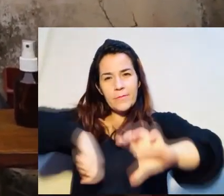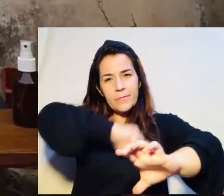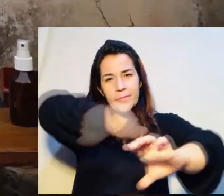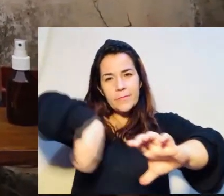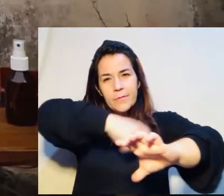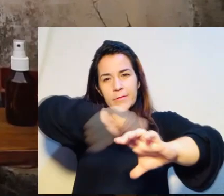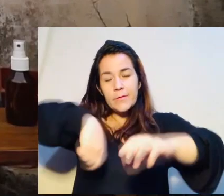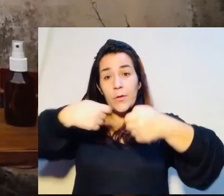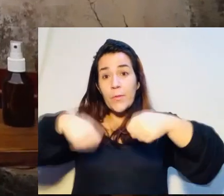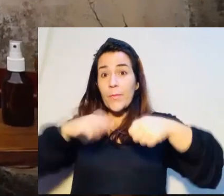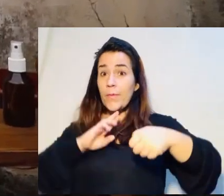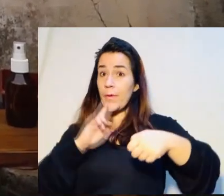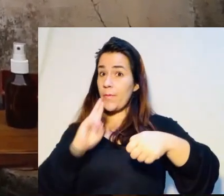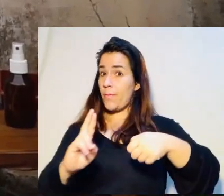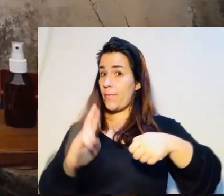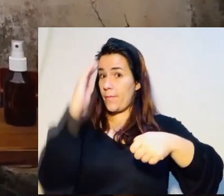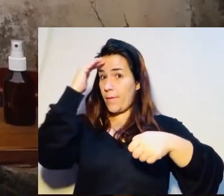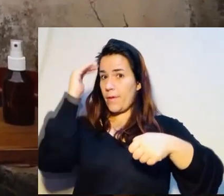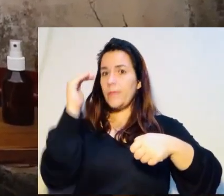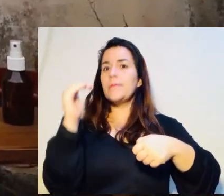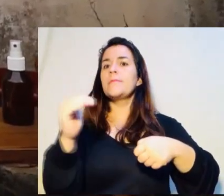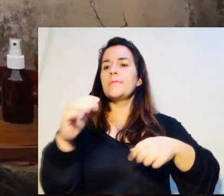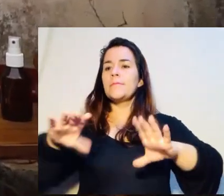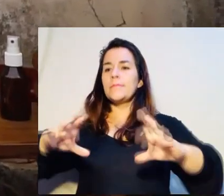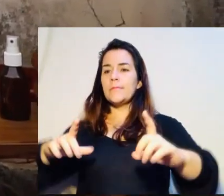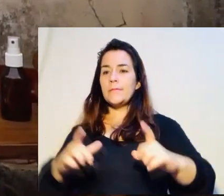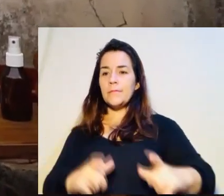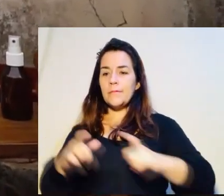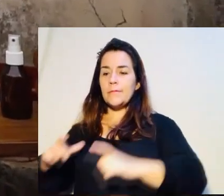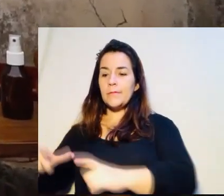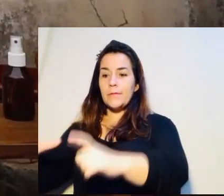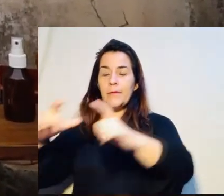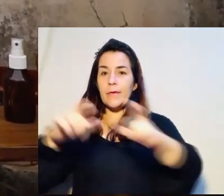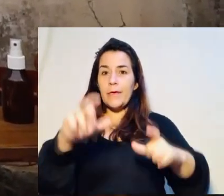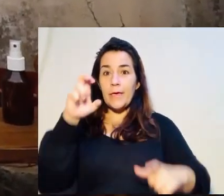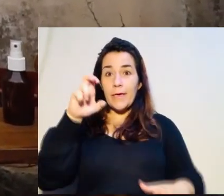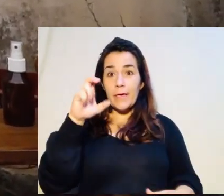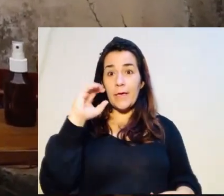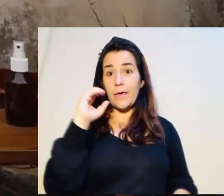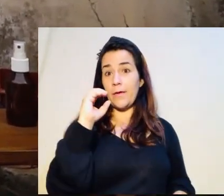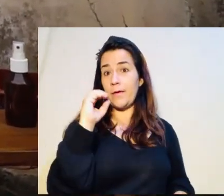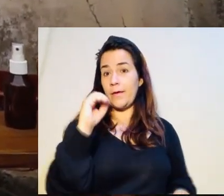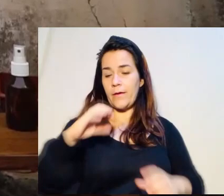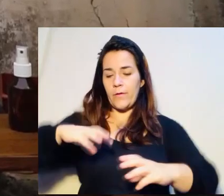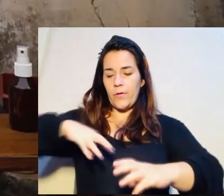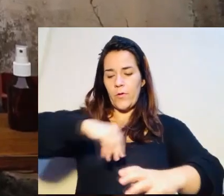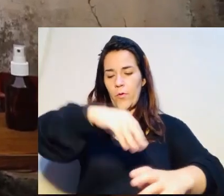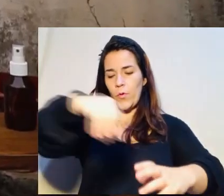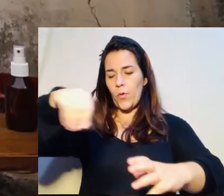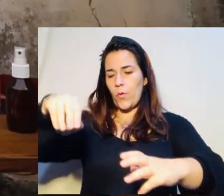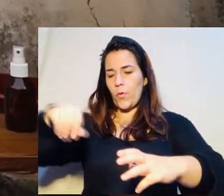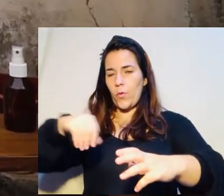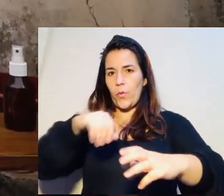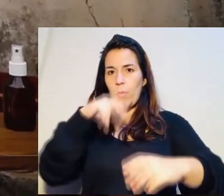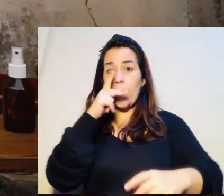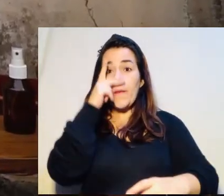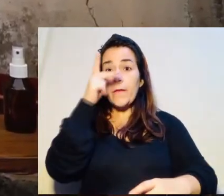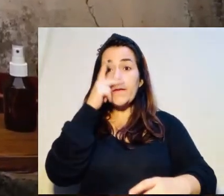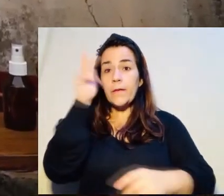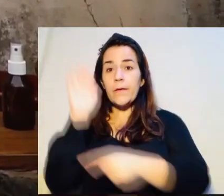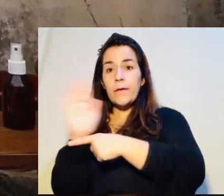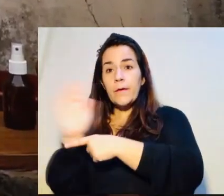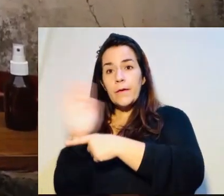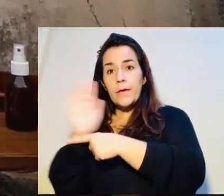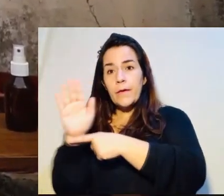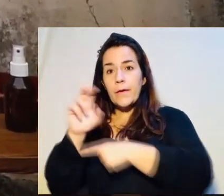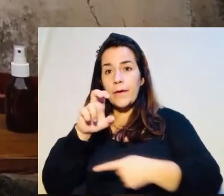gente misturar, a gente vai precisar respeitar uma proporção. São 50 gramas de erva seca